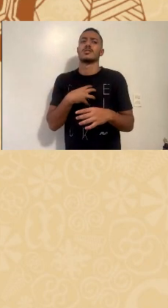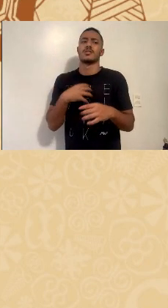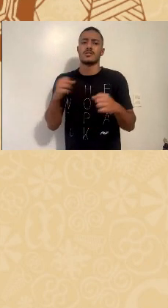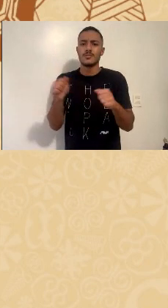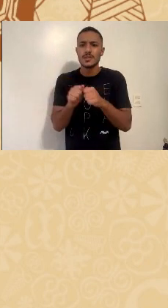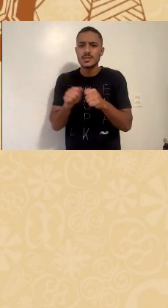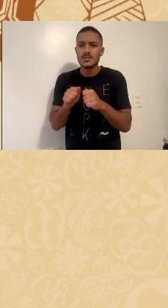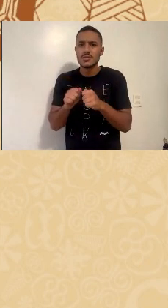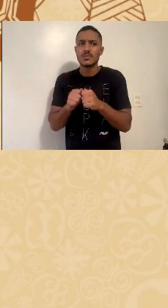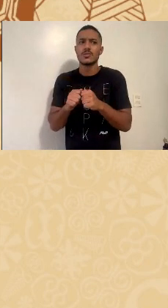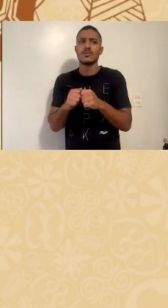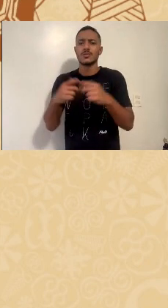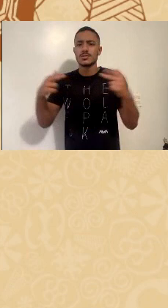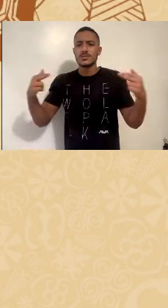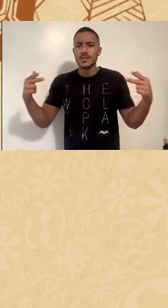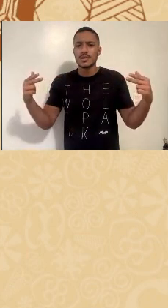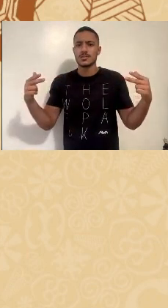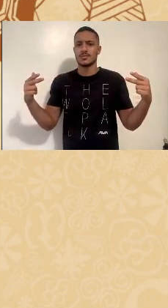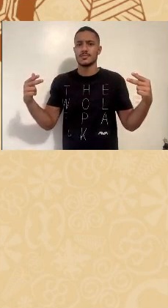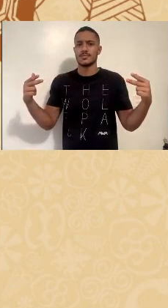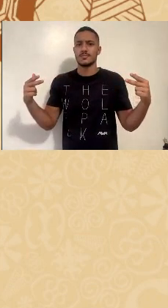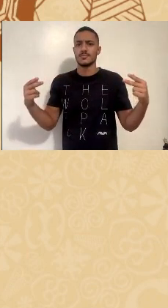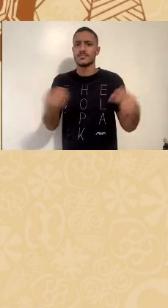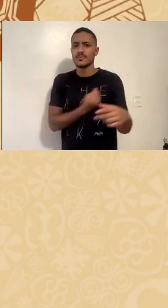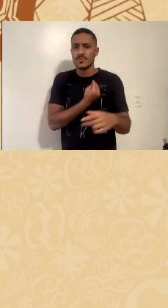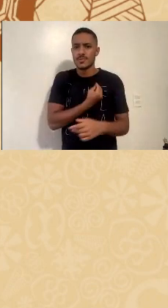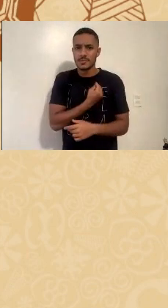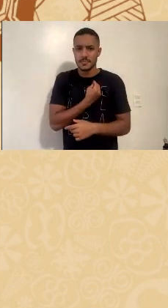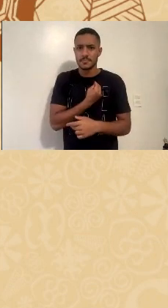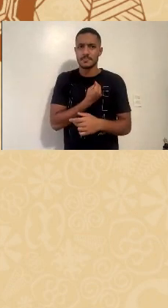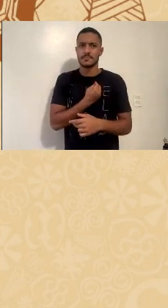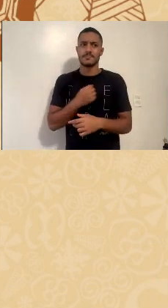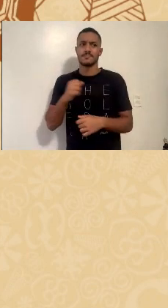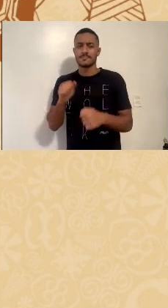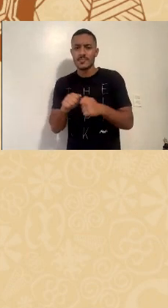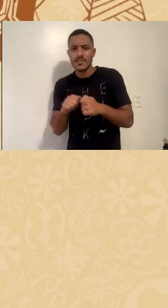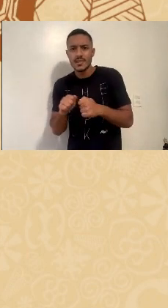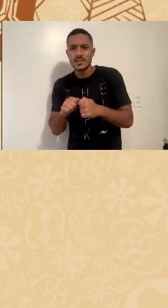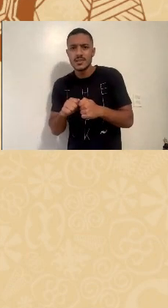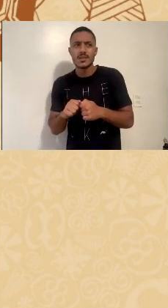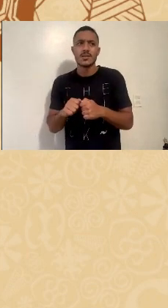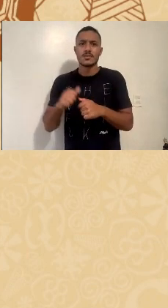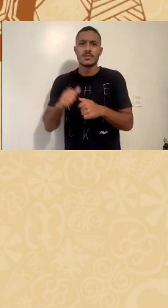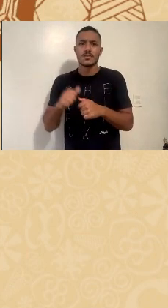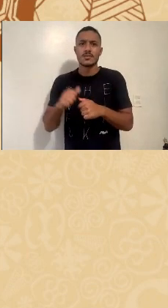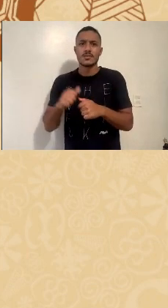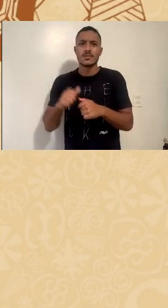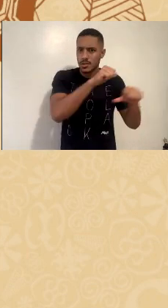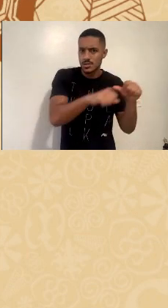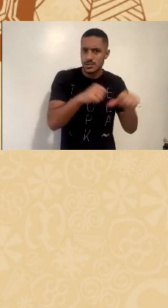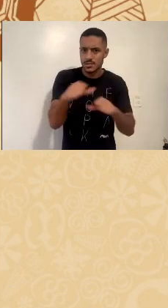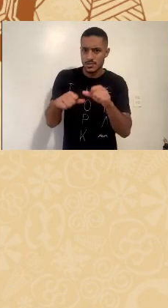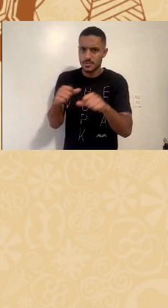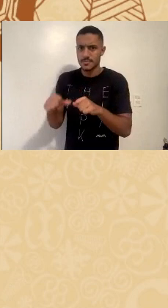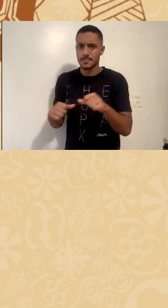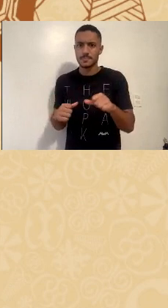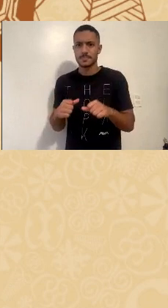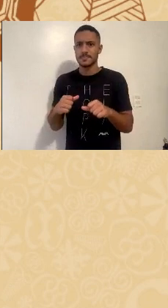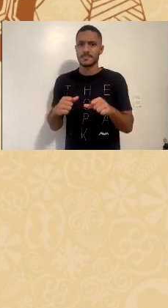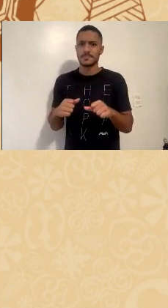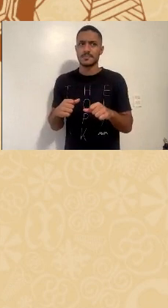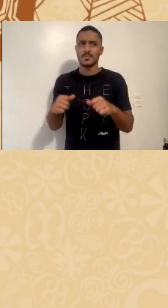me vendo, né, tomam outra proporção, assim, e outra intensidade quando eu só falo, Rubenilson,